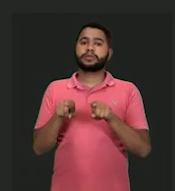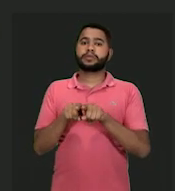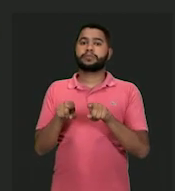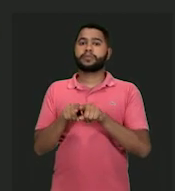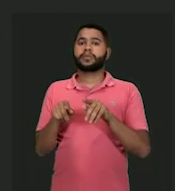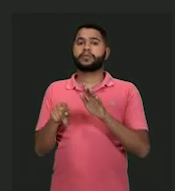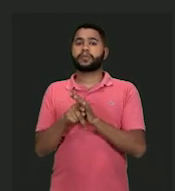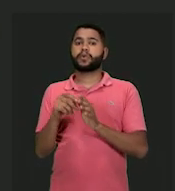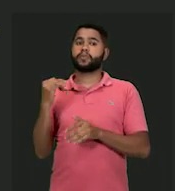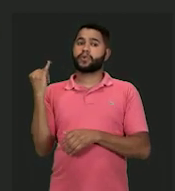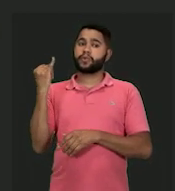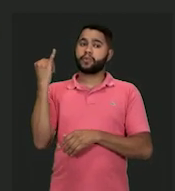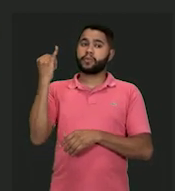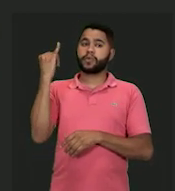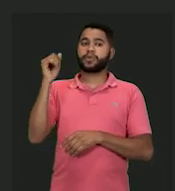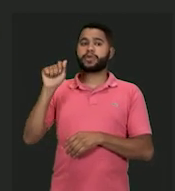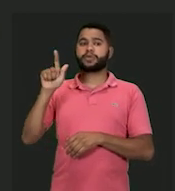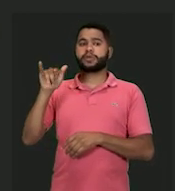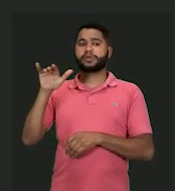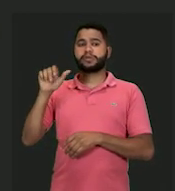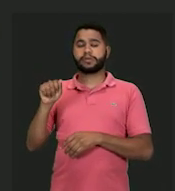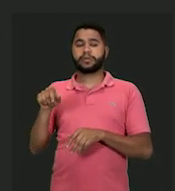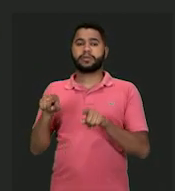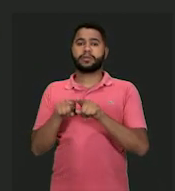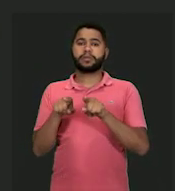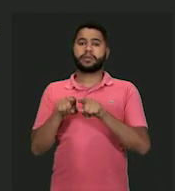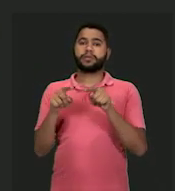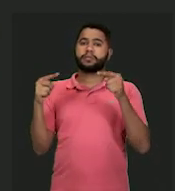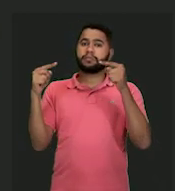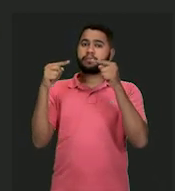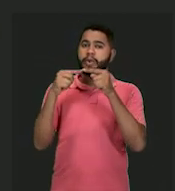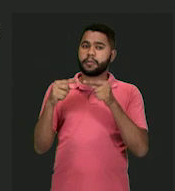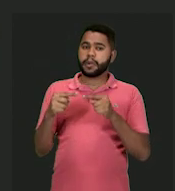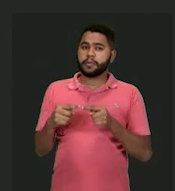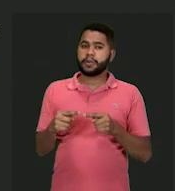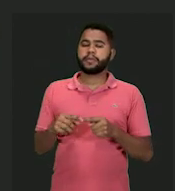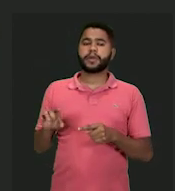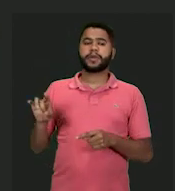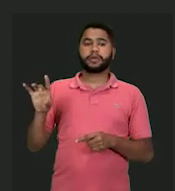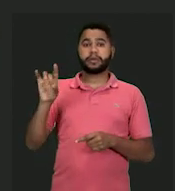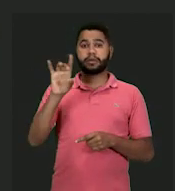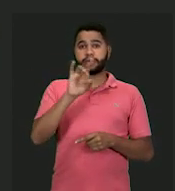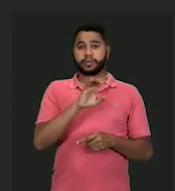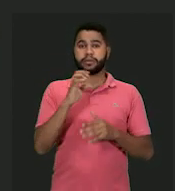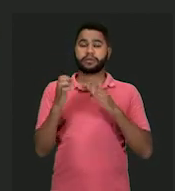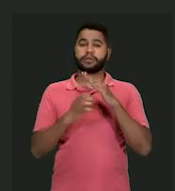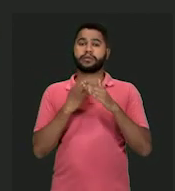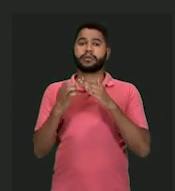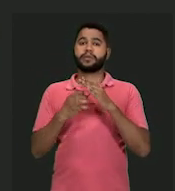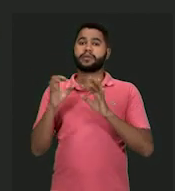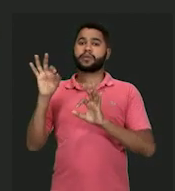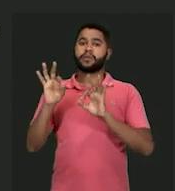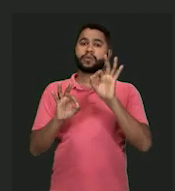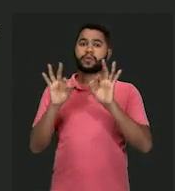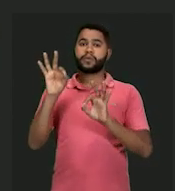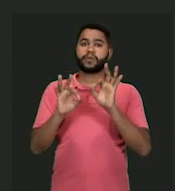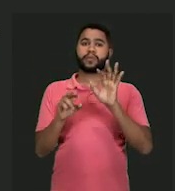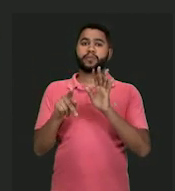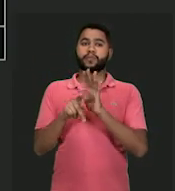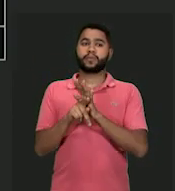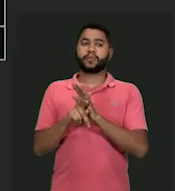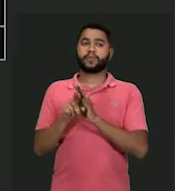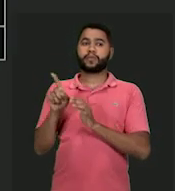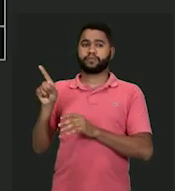sua importância para a agência e as respectivas notas que cada empresa recebeu, estão organizados no